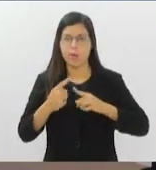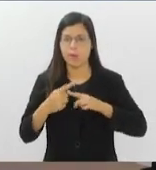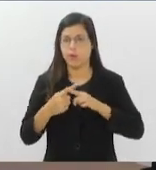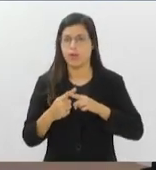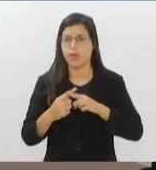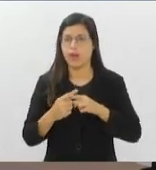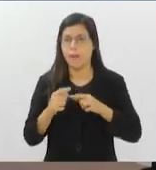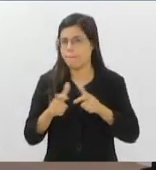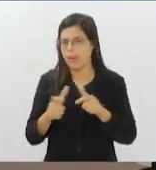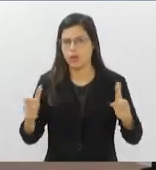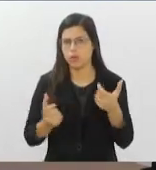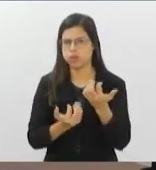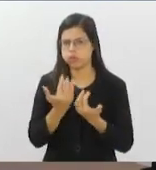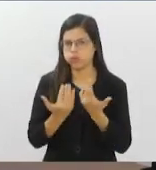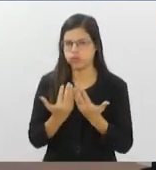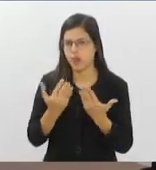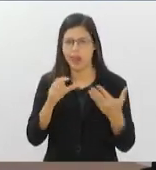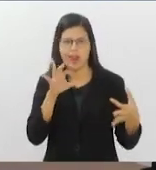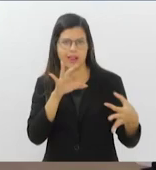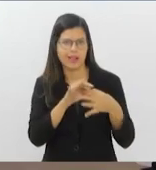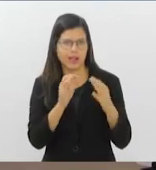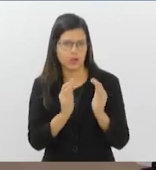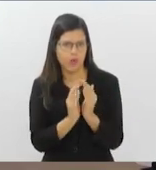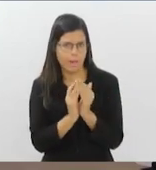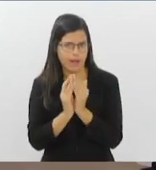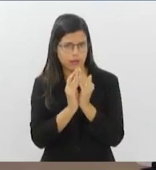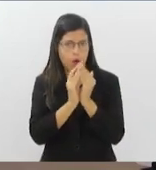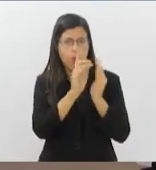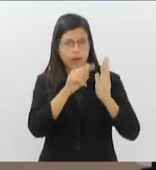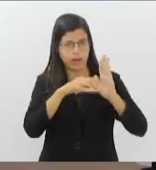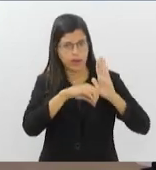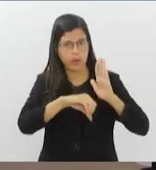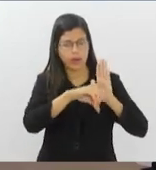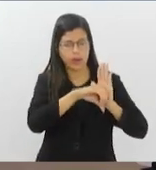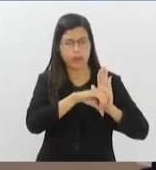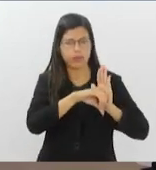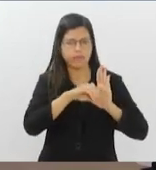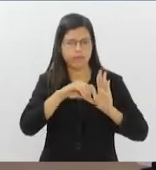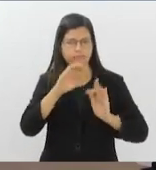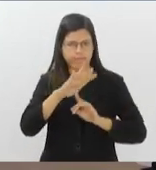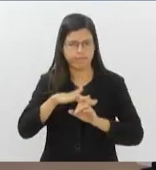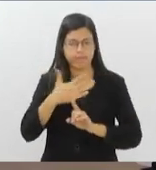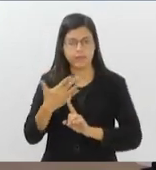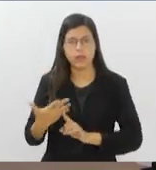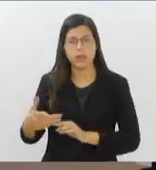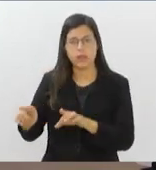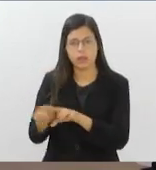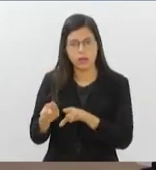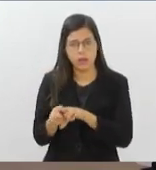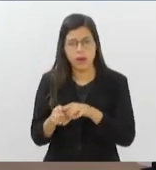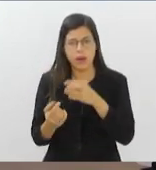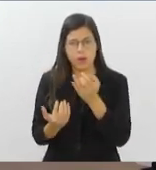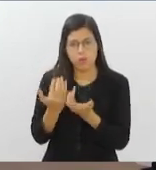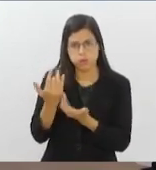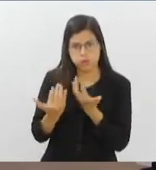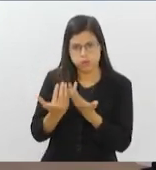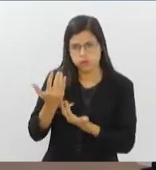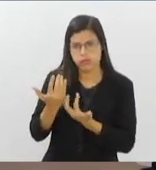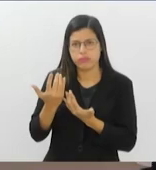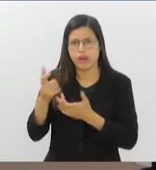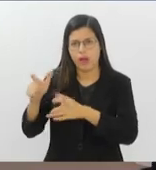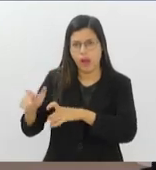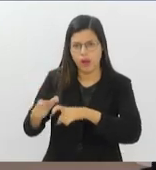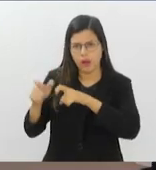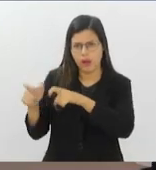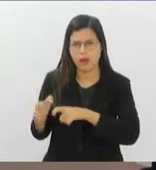tem a ver com balão, que é um crime ambiental, tem a ver com queimadas agrícolas em época